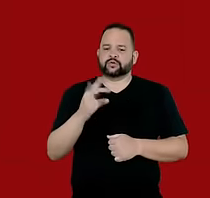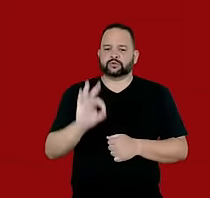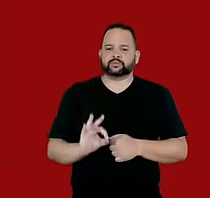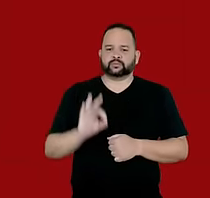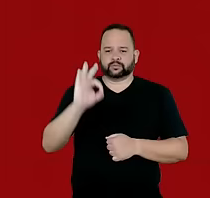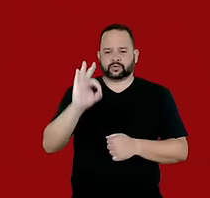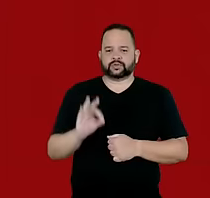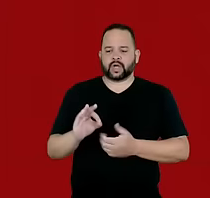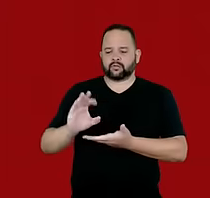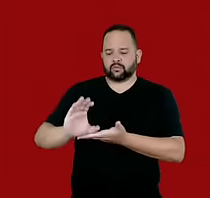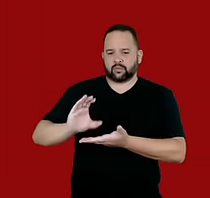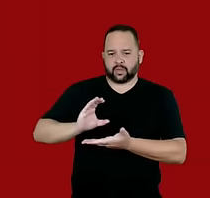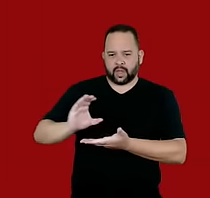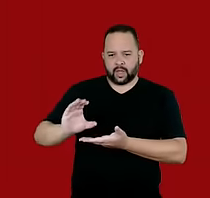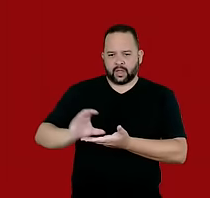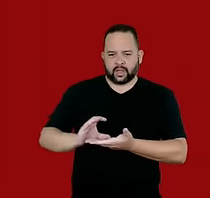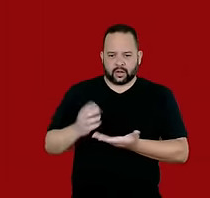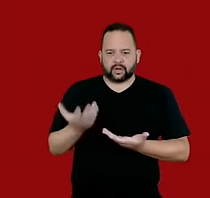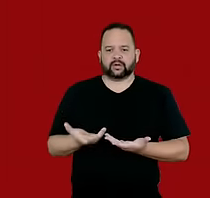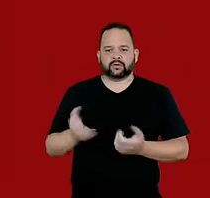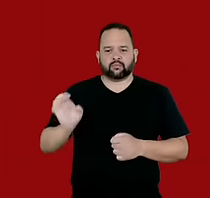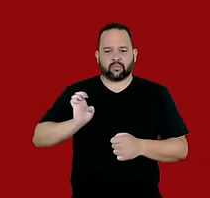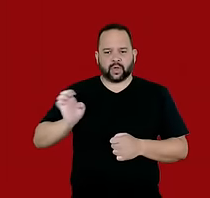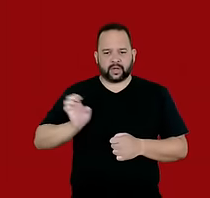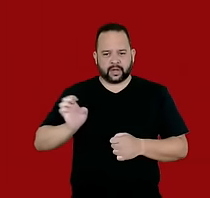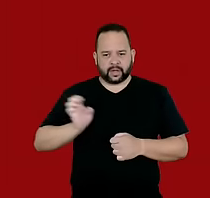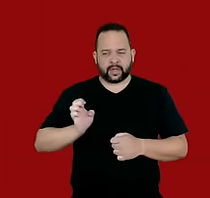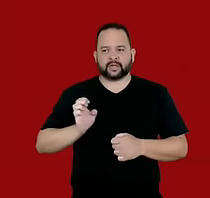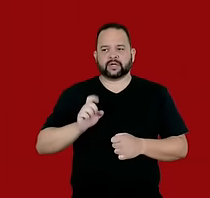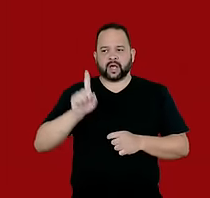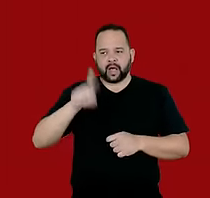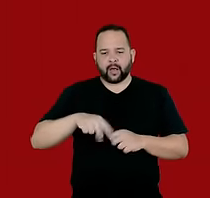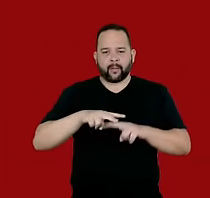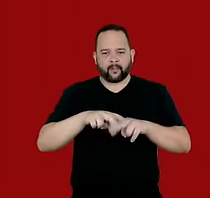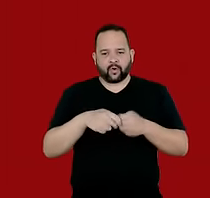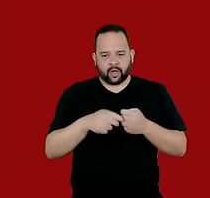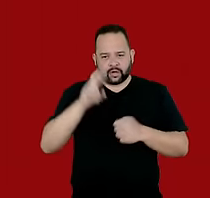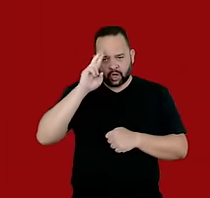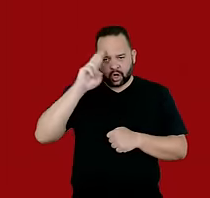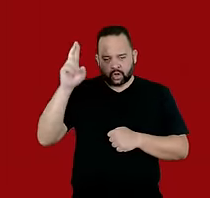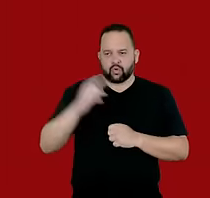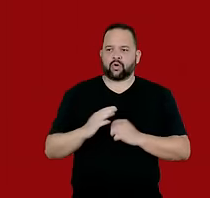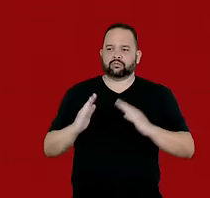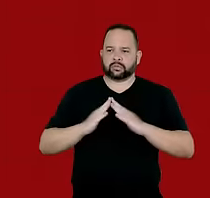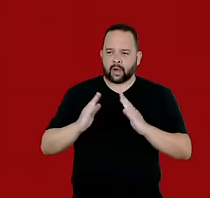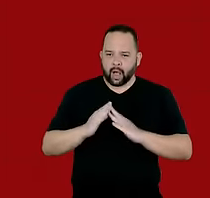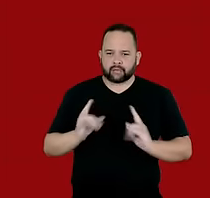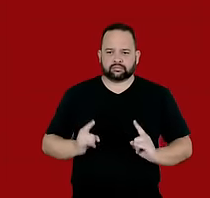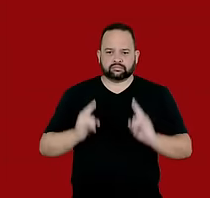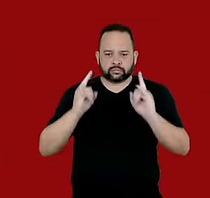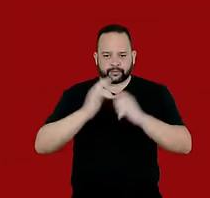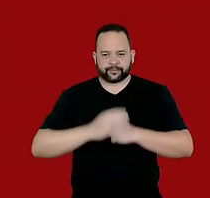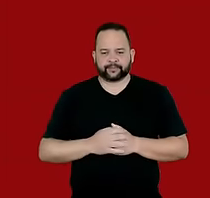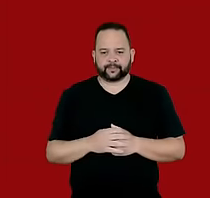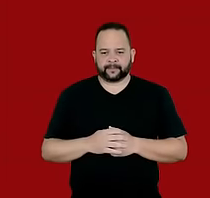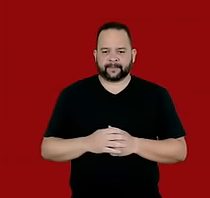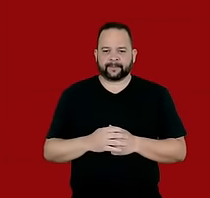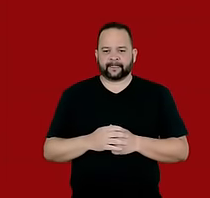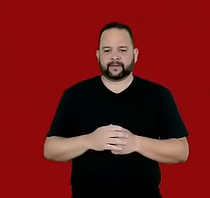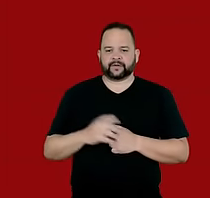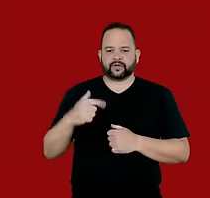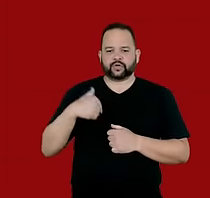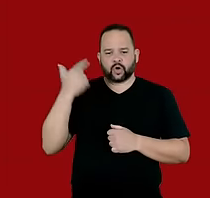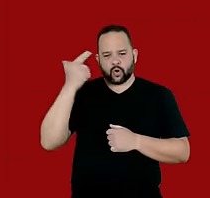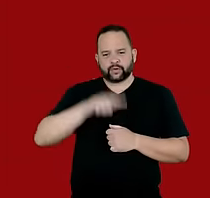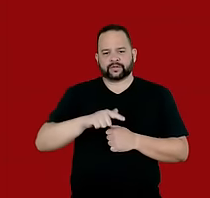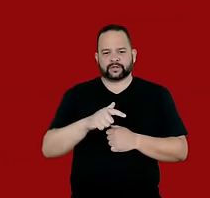nível de crédito destinado à contituição civil que quase quase Zerou o crescimento de um crescimento de quase 20 para zero o preço a